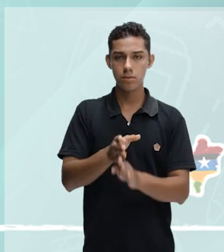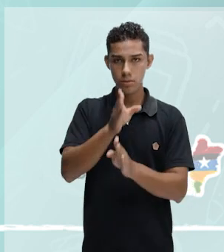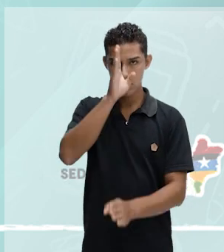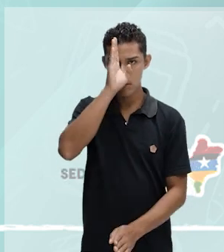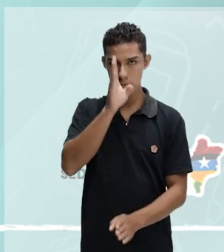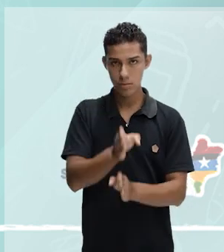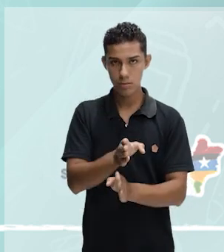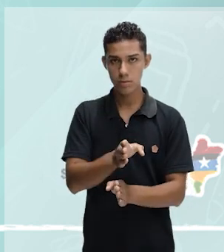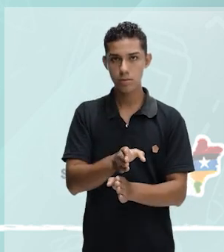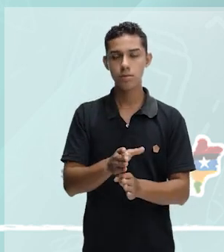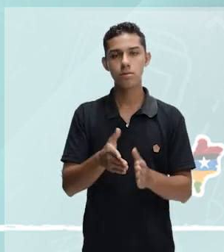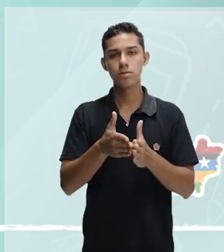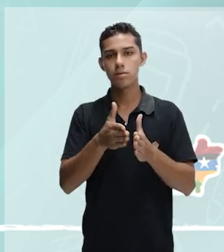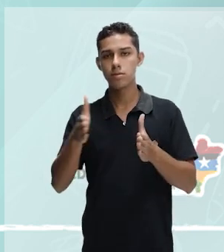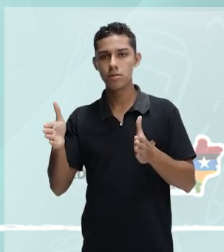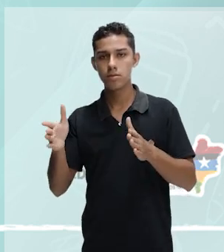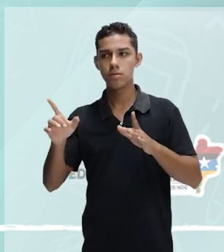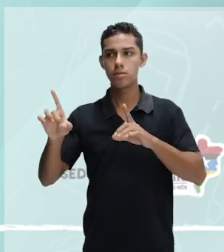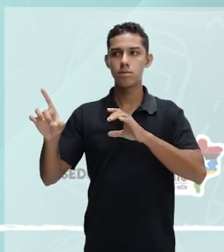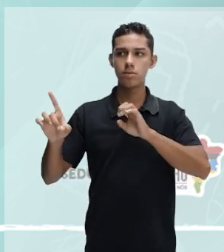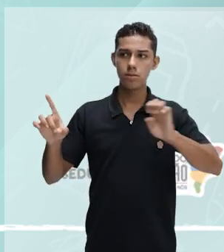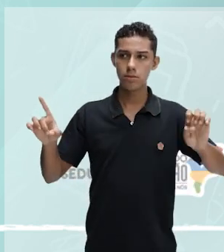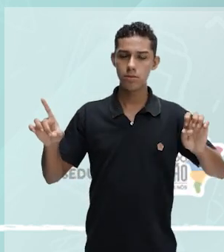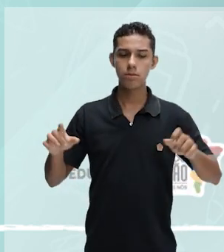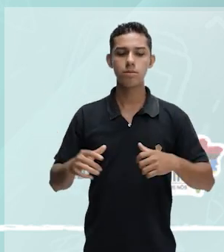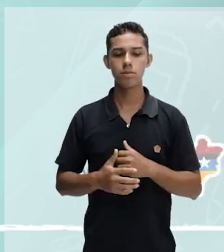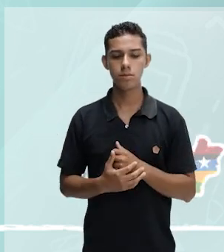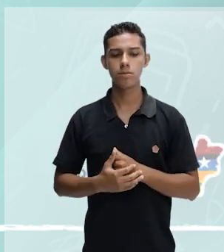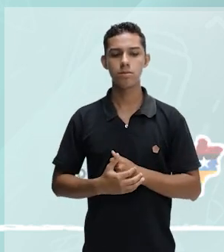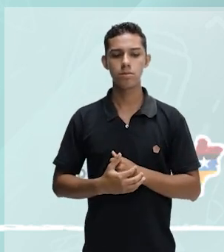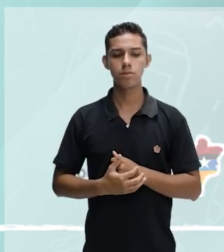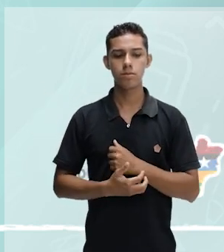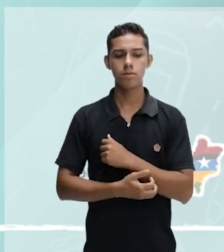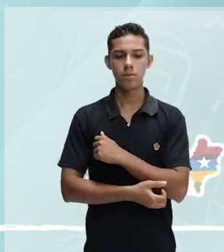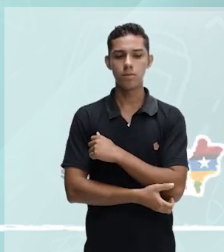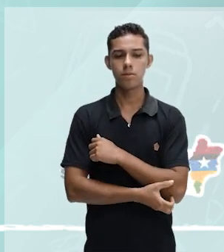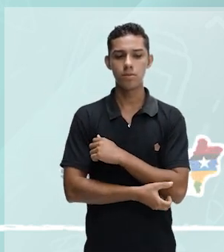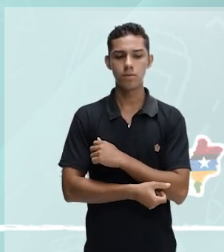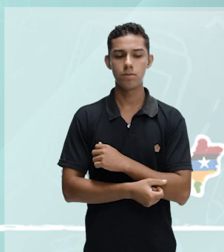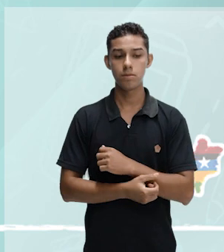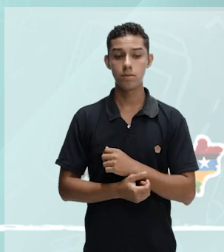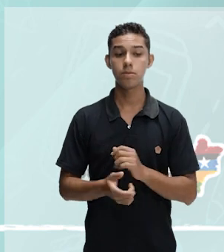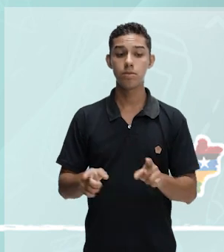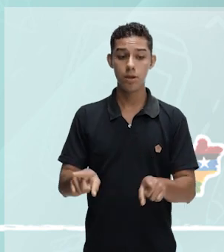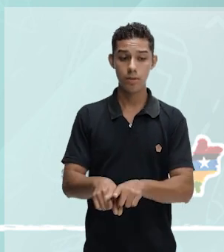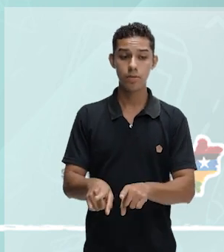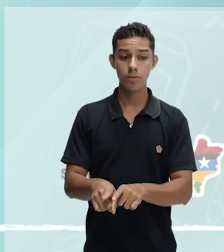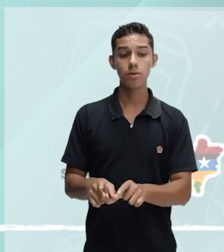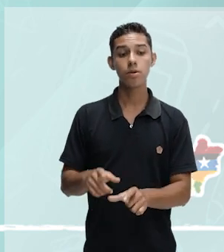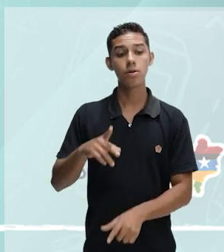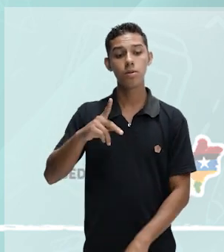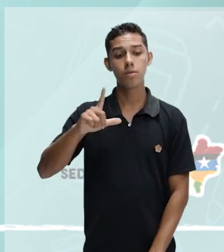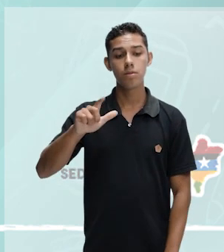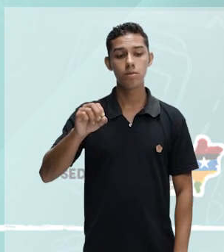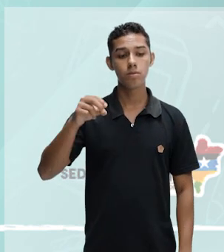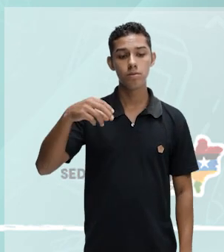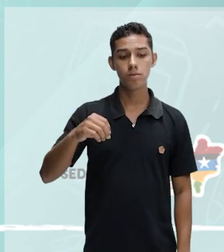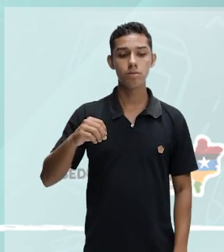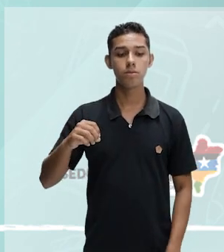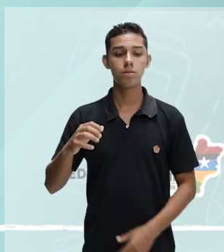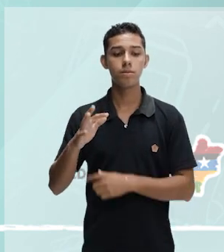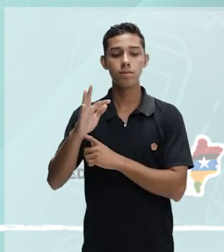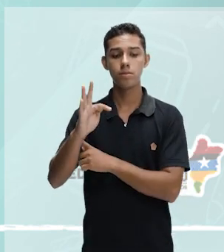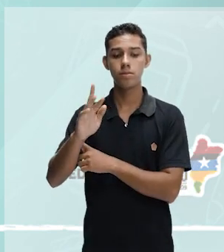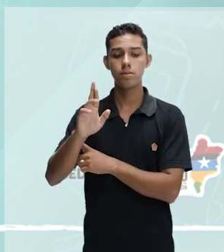esquerdo. Tá aqui, ó, direita e esquerda. Nós temos ainda o plano frontal ou coronal. Quando eu estava falando